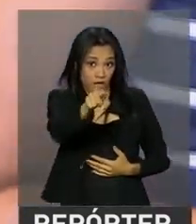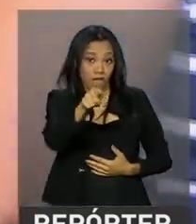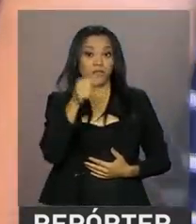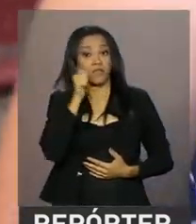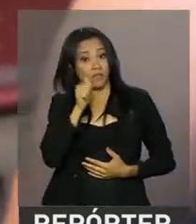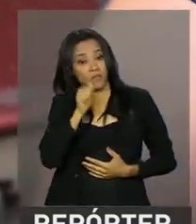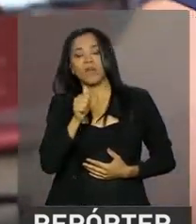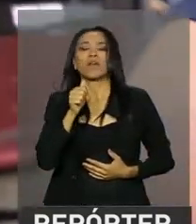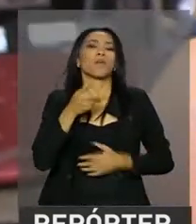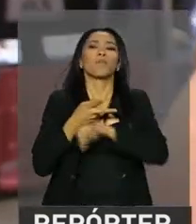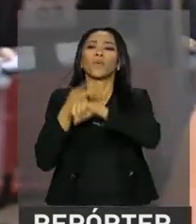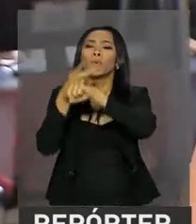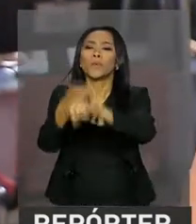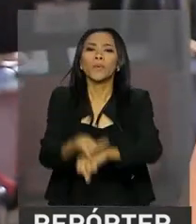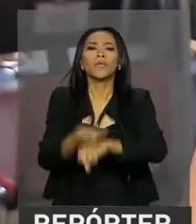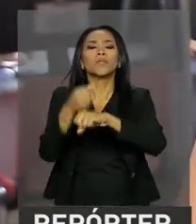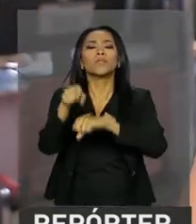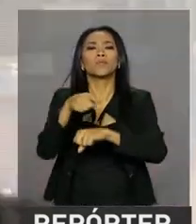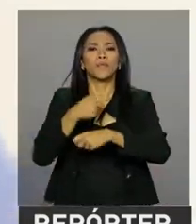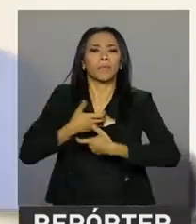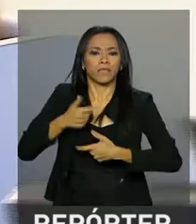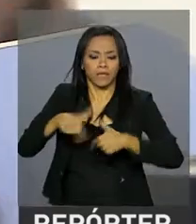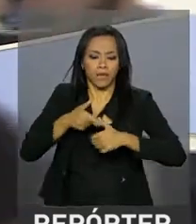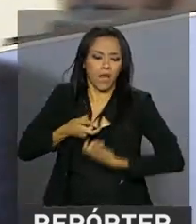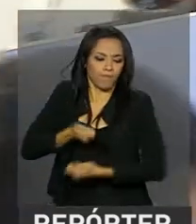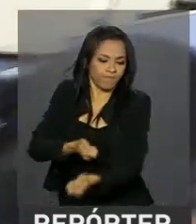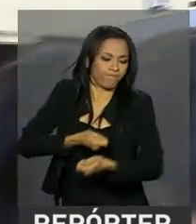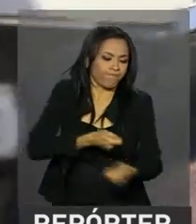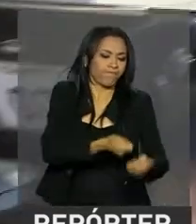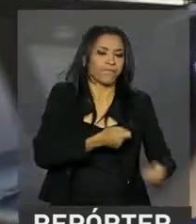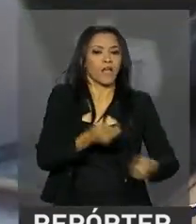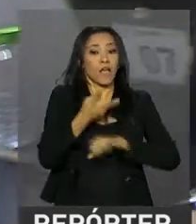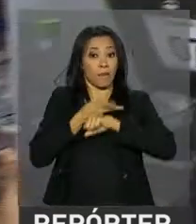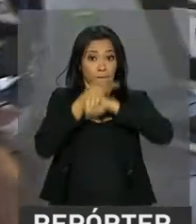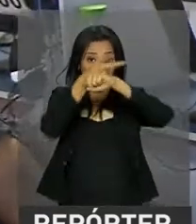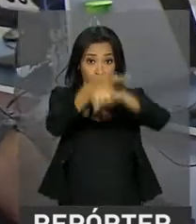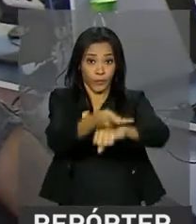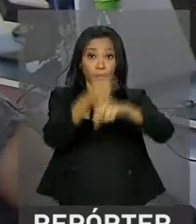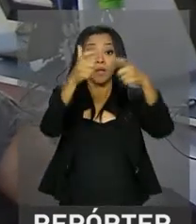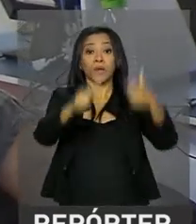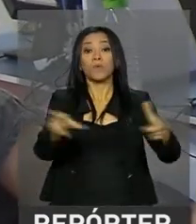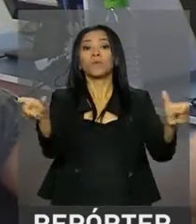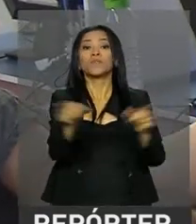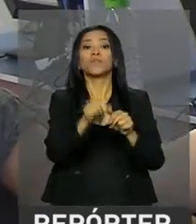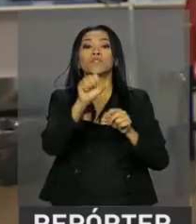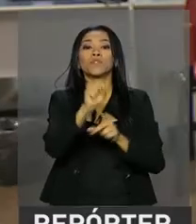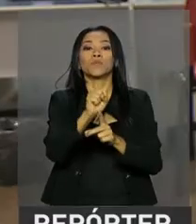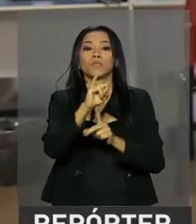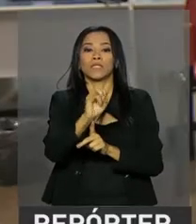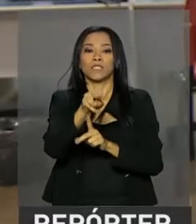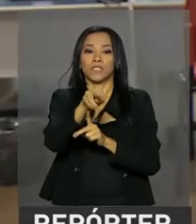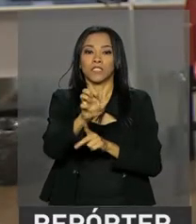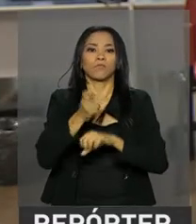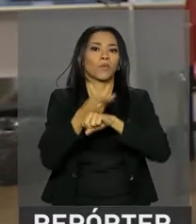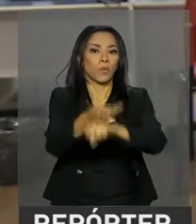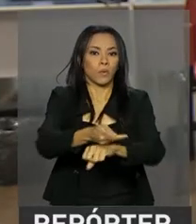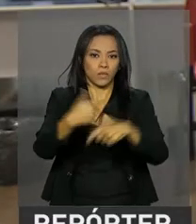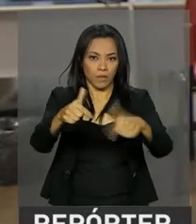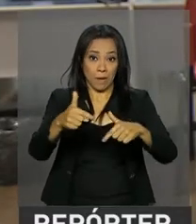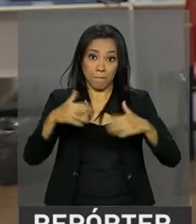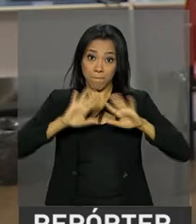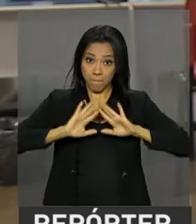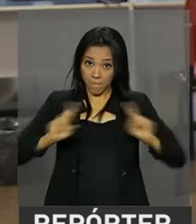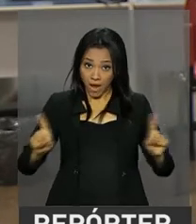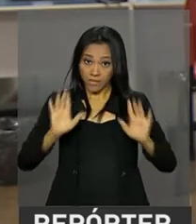candidata a uma vaga de auxiliar de serviços gerais vai até uma agência do trabalhador em busca de emprego mas a partir de agora